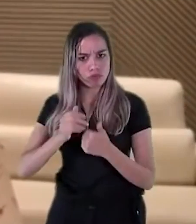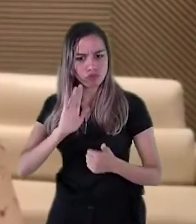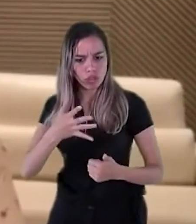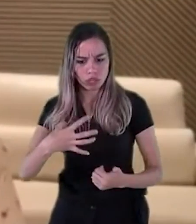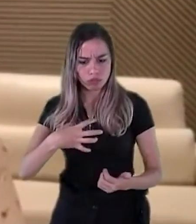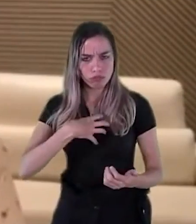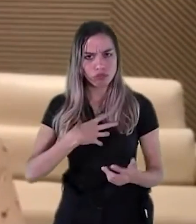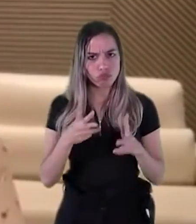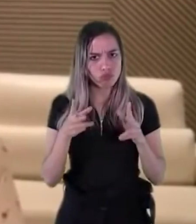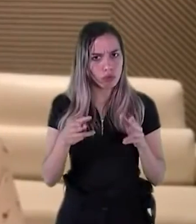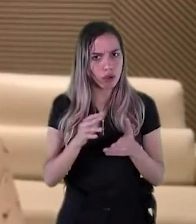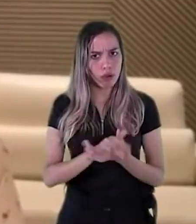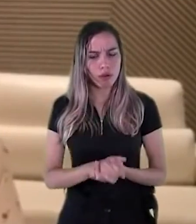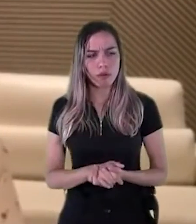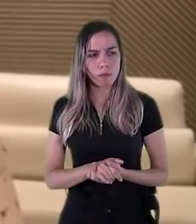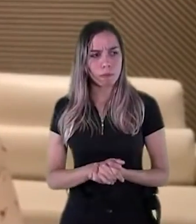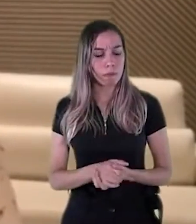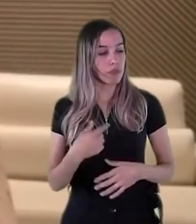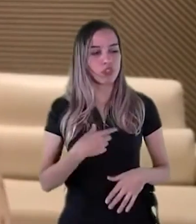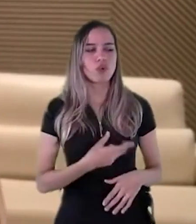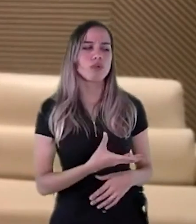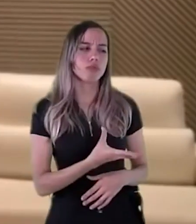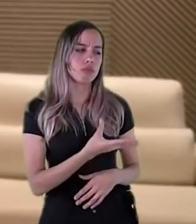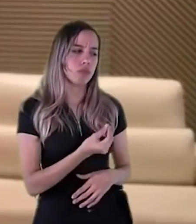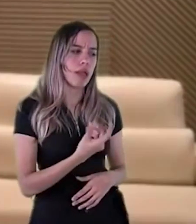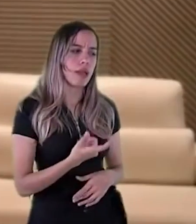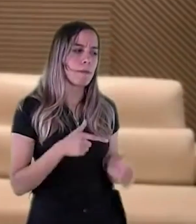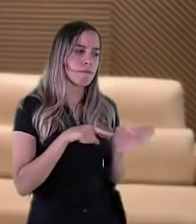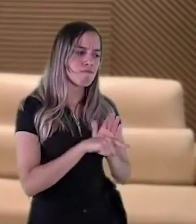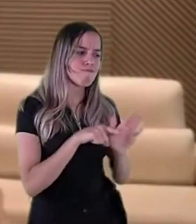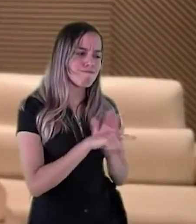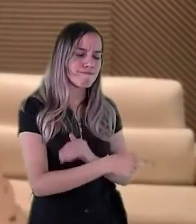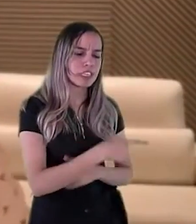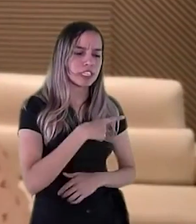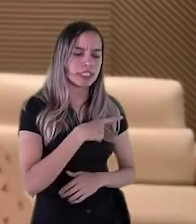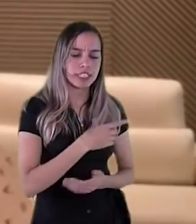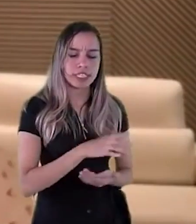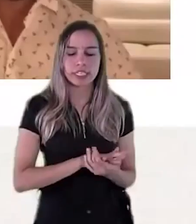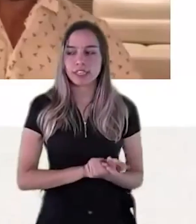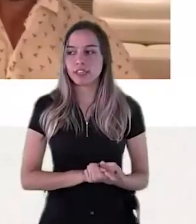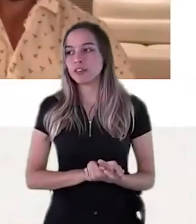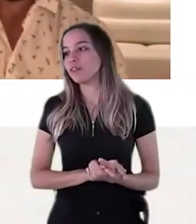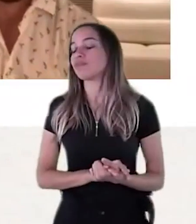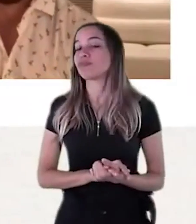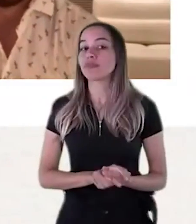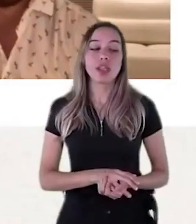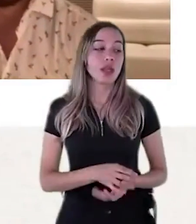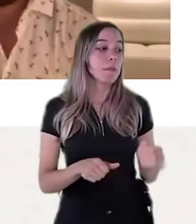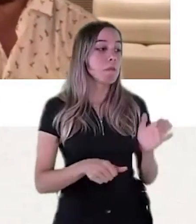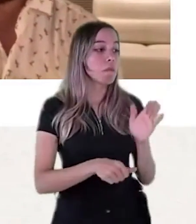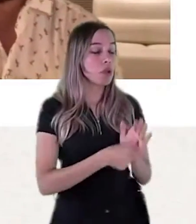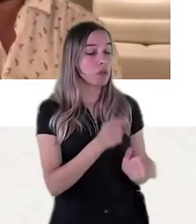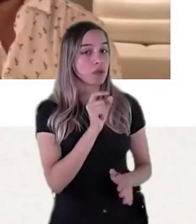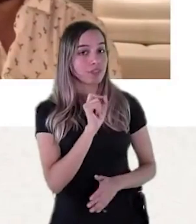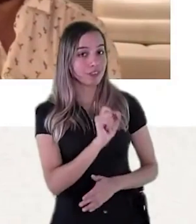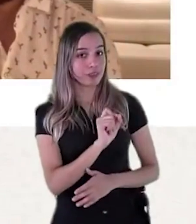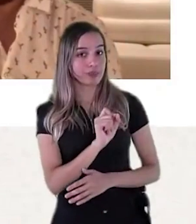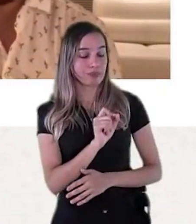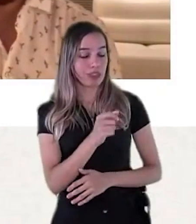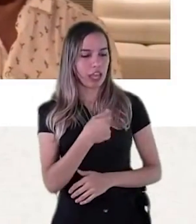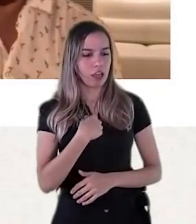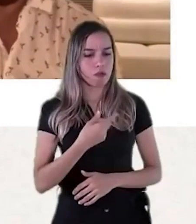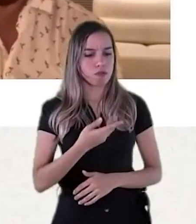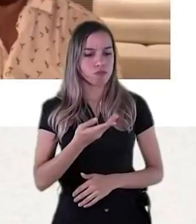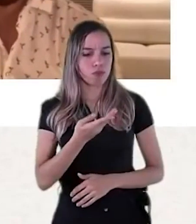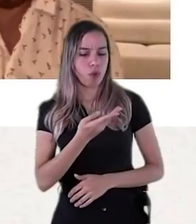muita pergunta. Vamos lá, um de cada vez, Afonso Borges, vamos pensar. Primeiro é o seguinte, eu estava à tarde conversando com uma amiga e